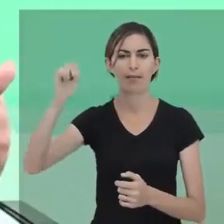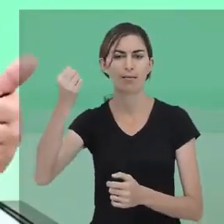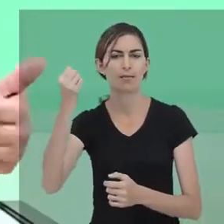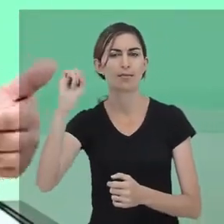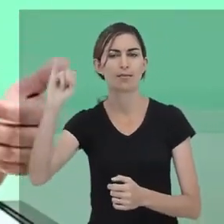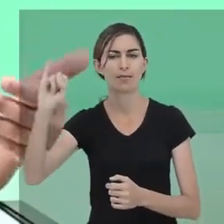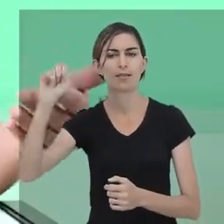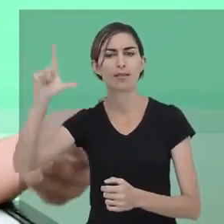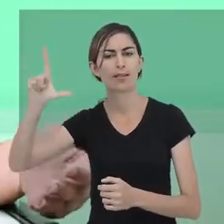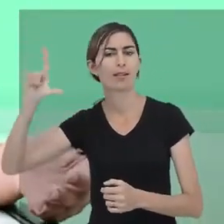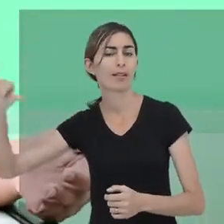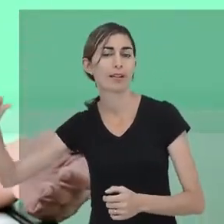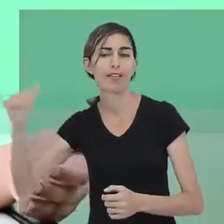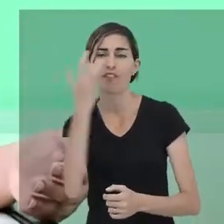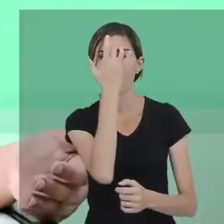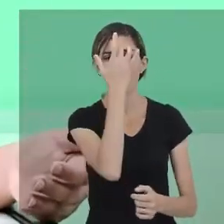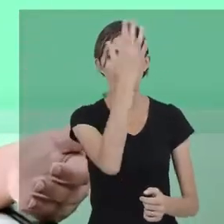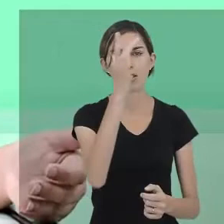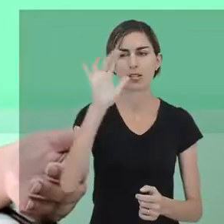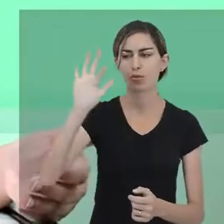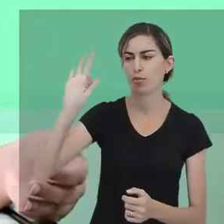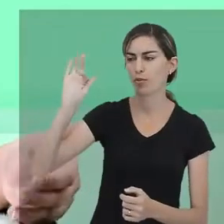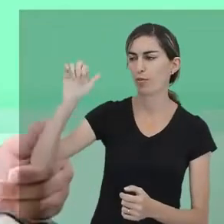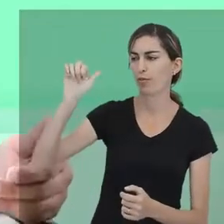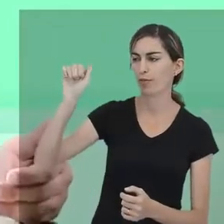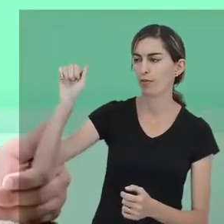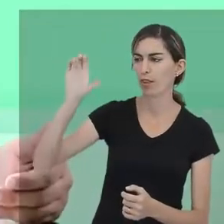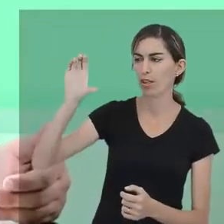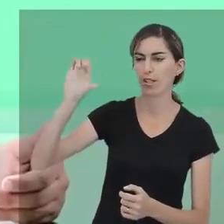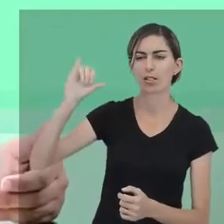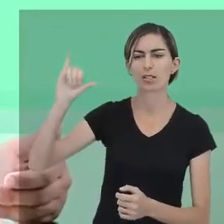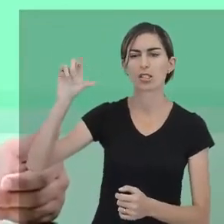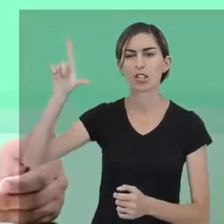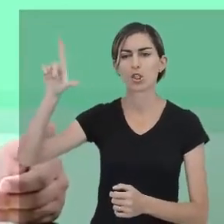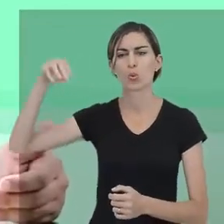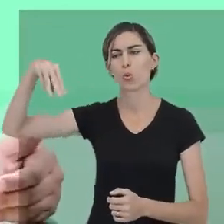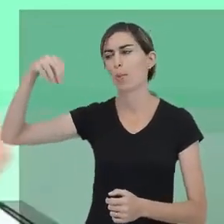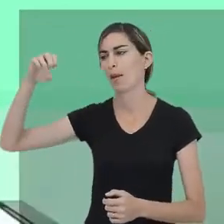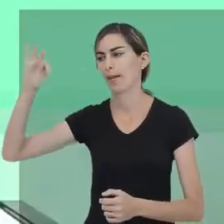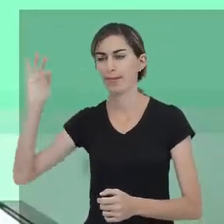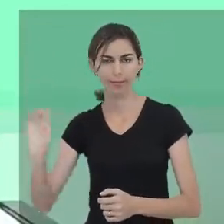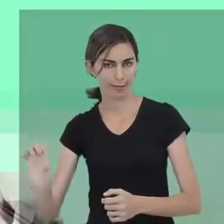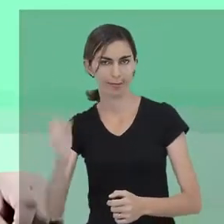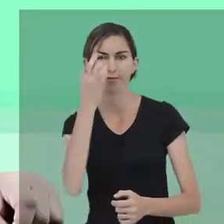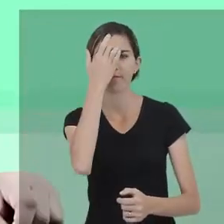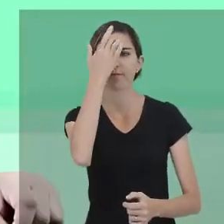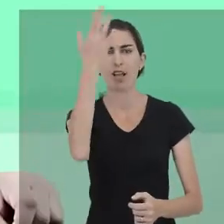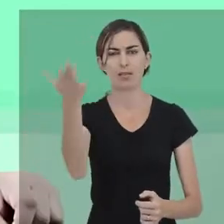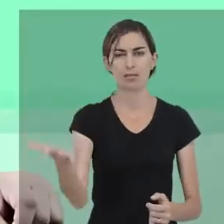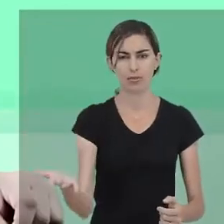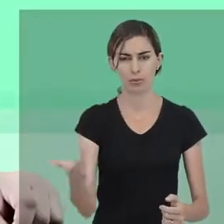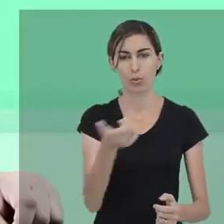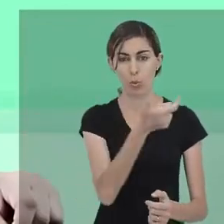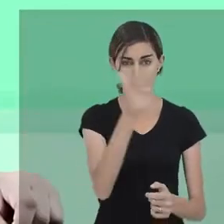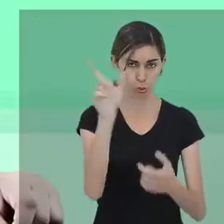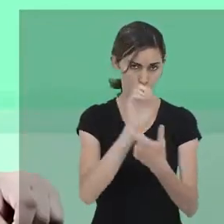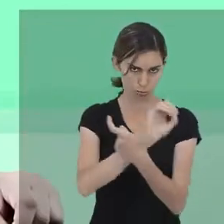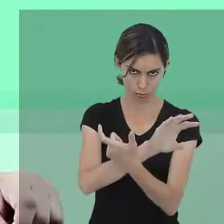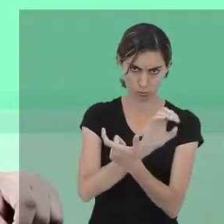é facilmente. Easily. Né? Easily. Facilmente. Okay? Outro